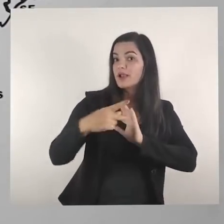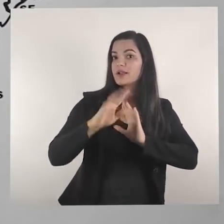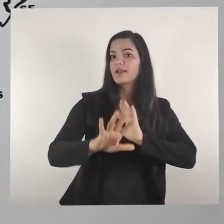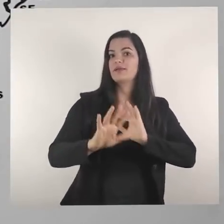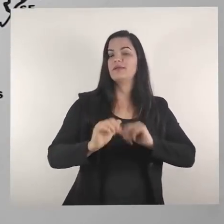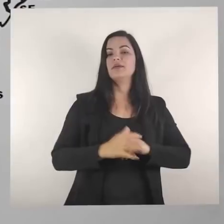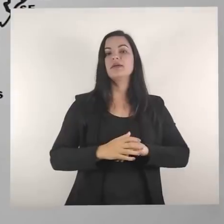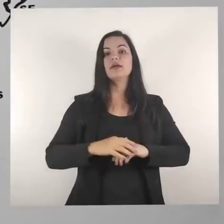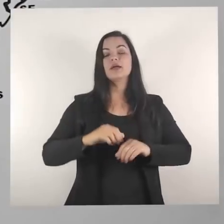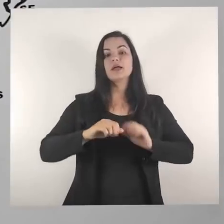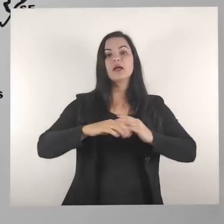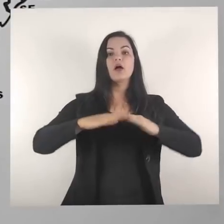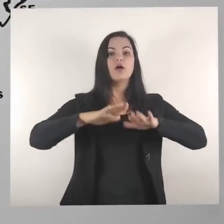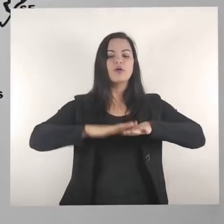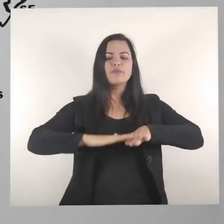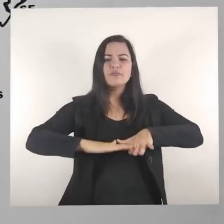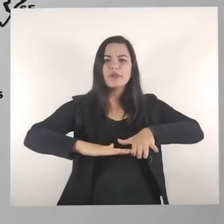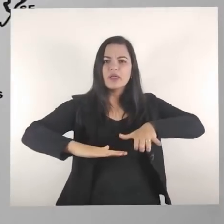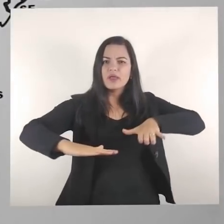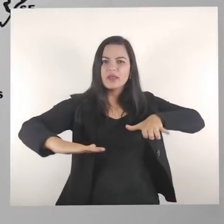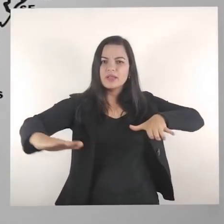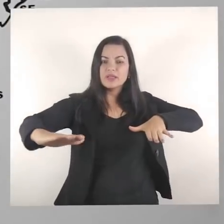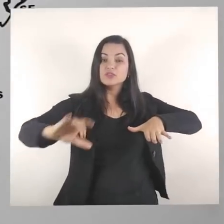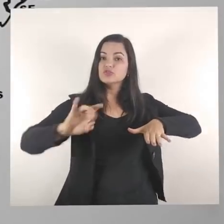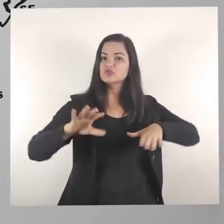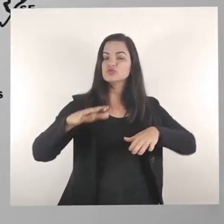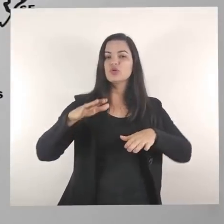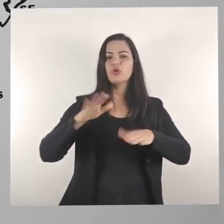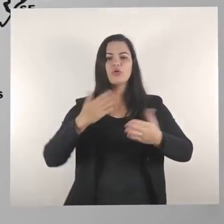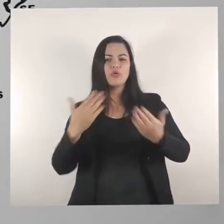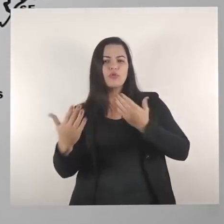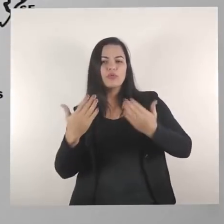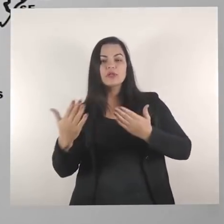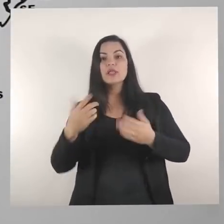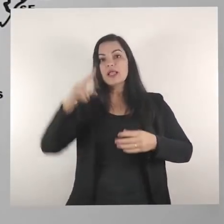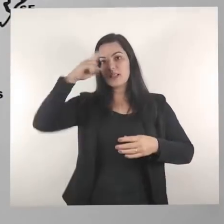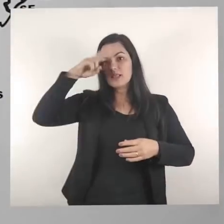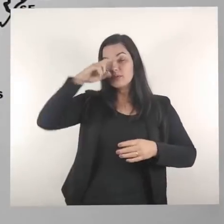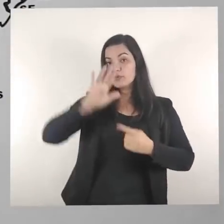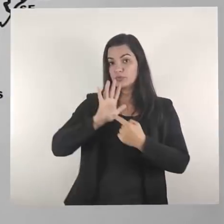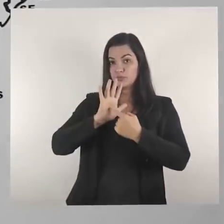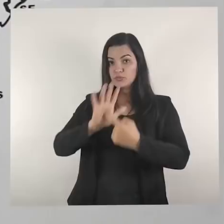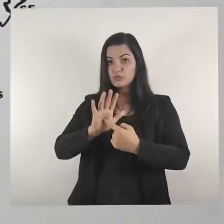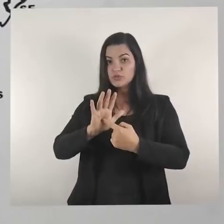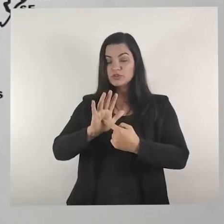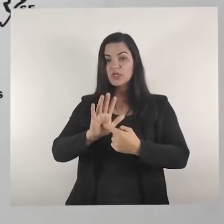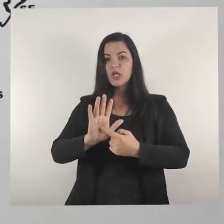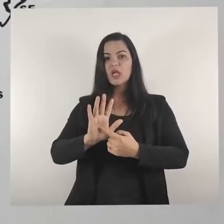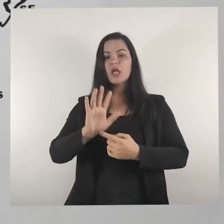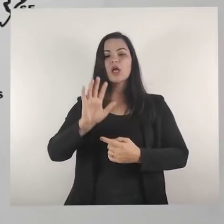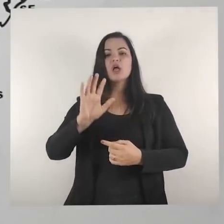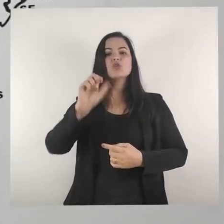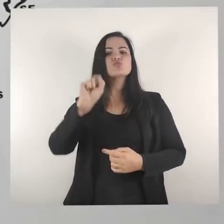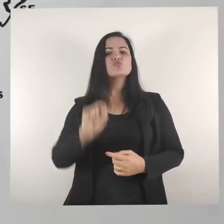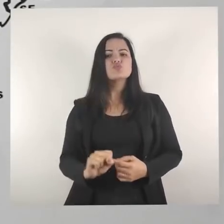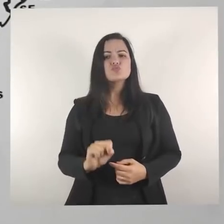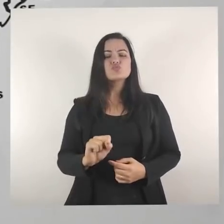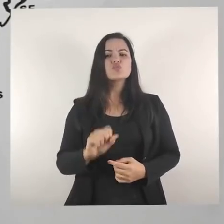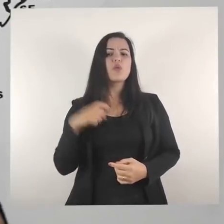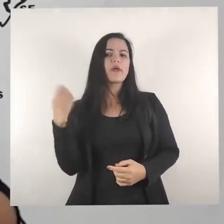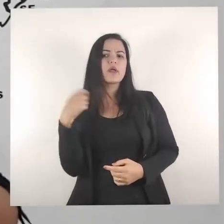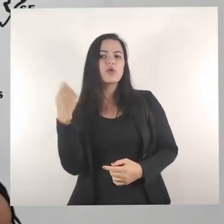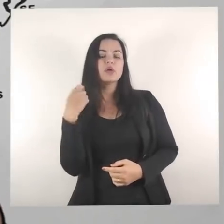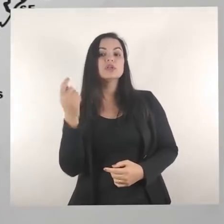planície, só para compararmos, quando eu te mostrei a região dos Pampas, lá no Rio Grande do